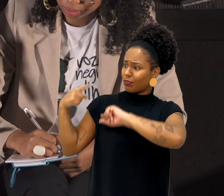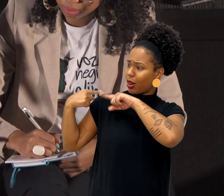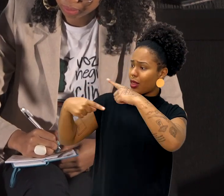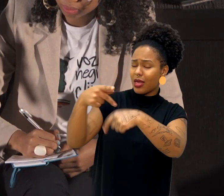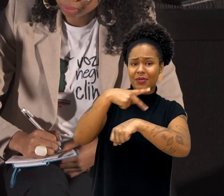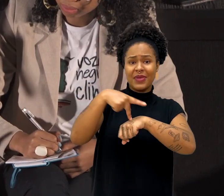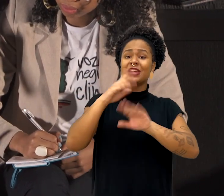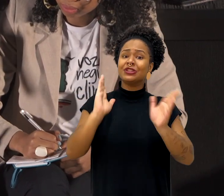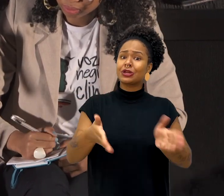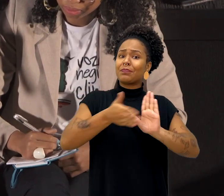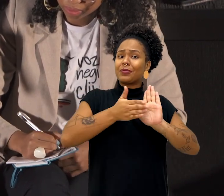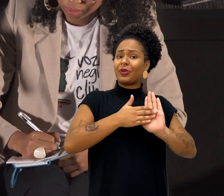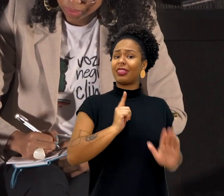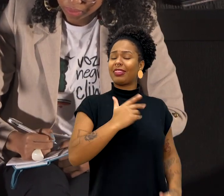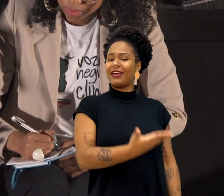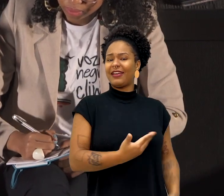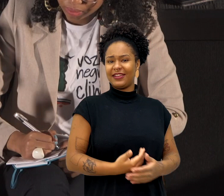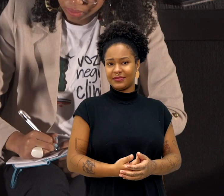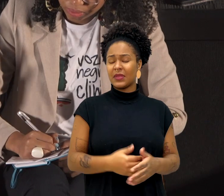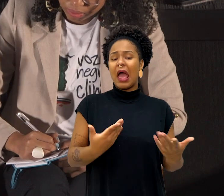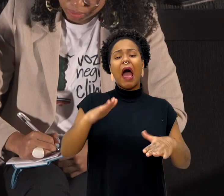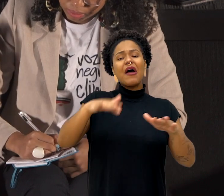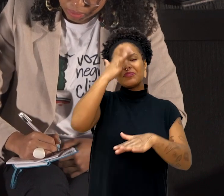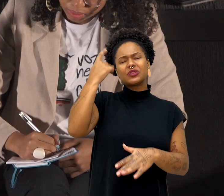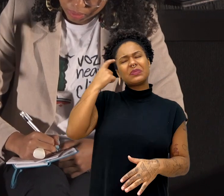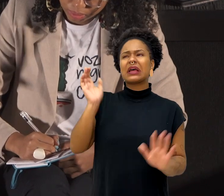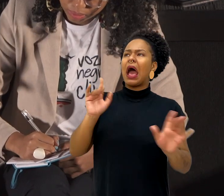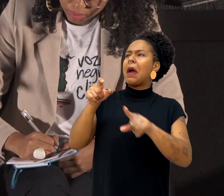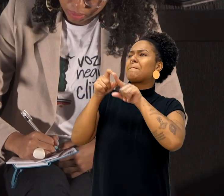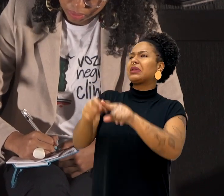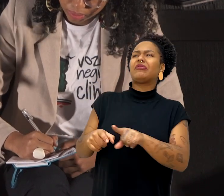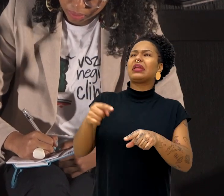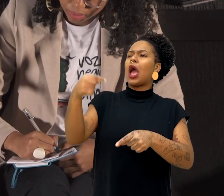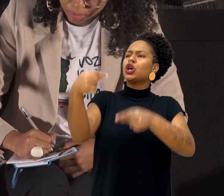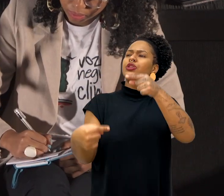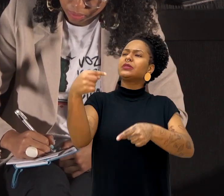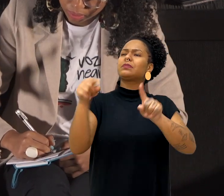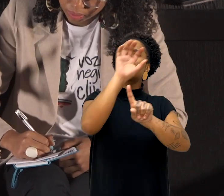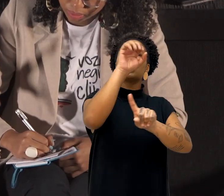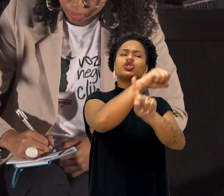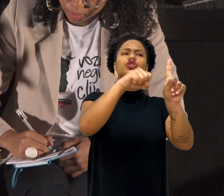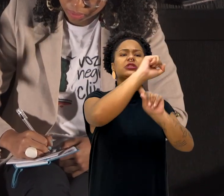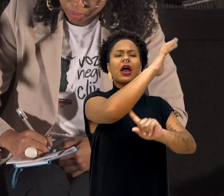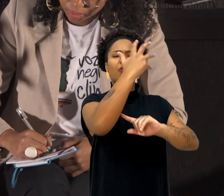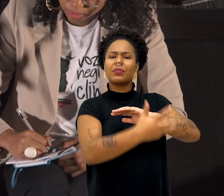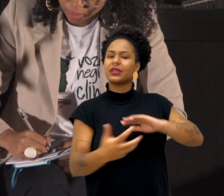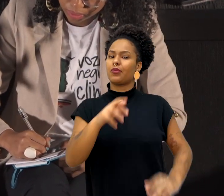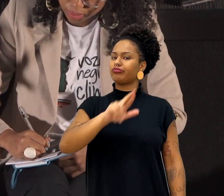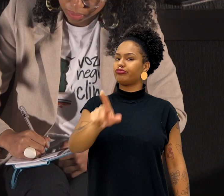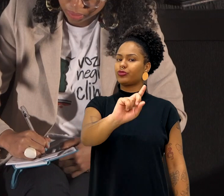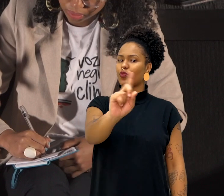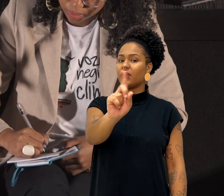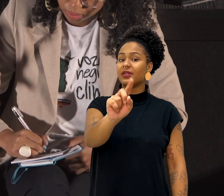se tinha uma proposta. Então, as pessoas às vezes acham que a periferia está muito distante do debate socioambiental, e não